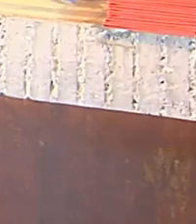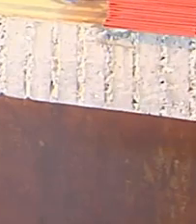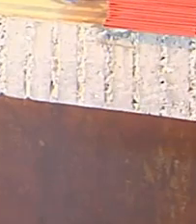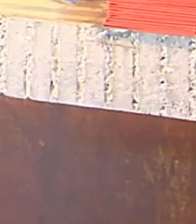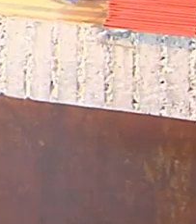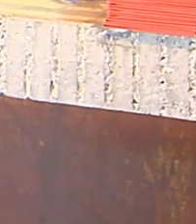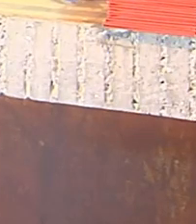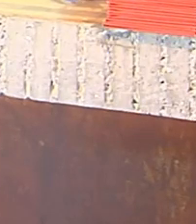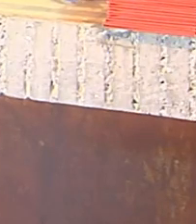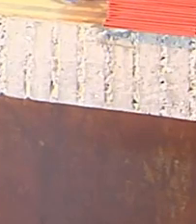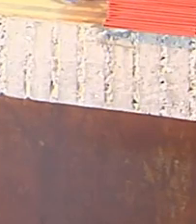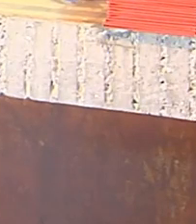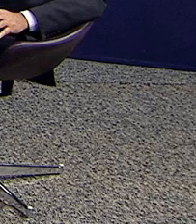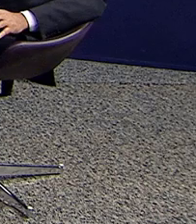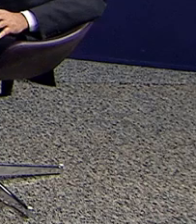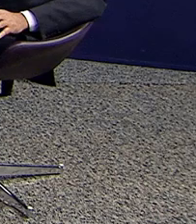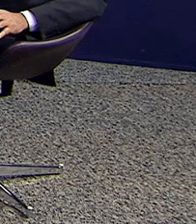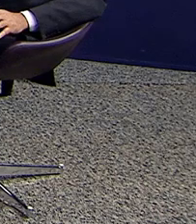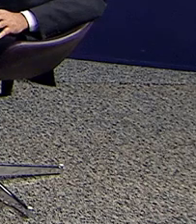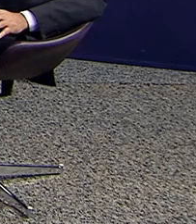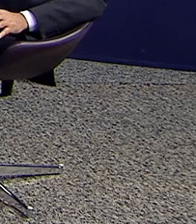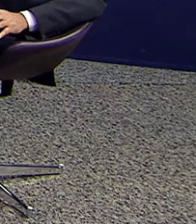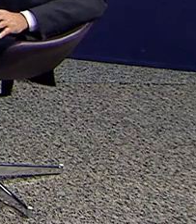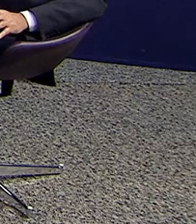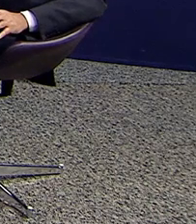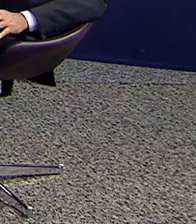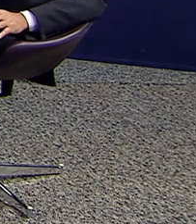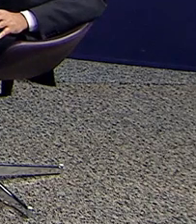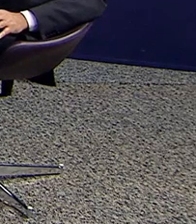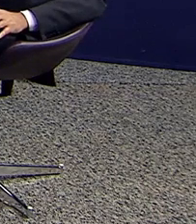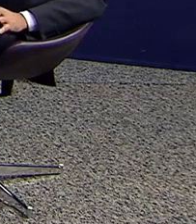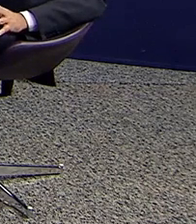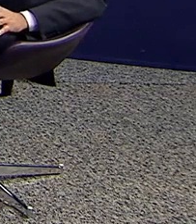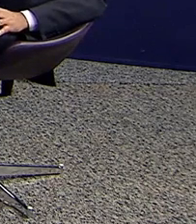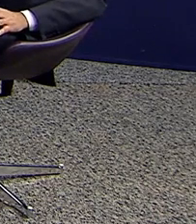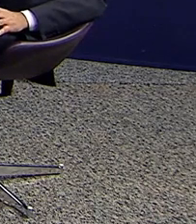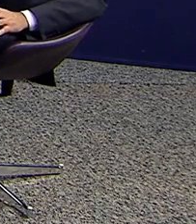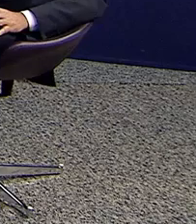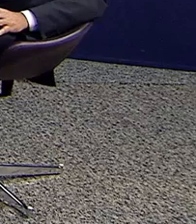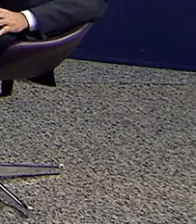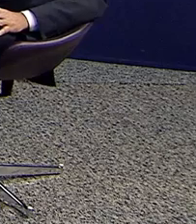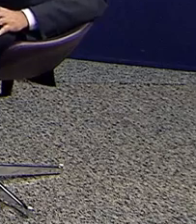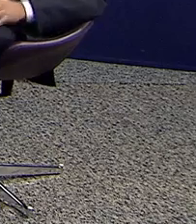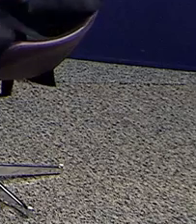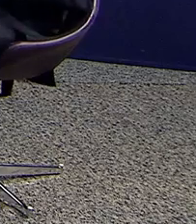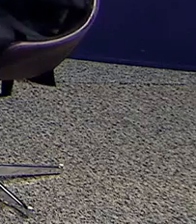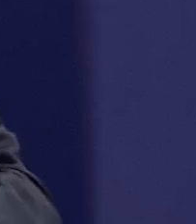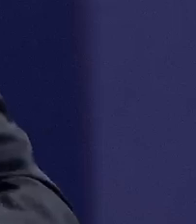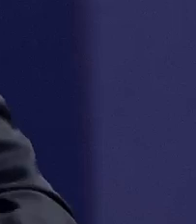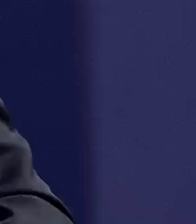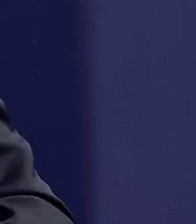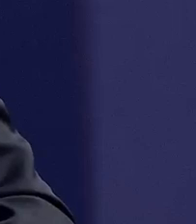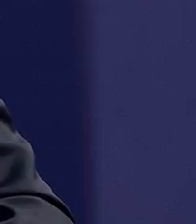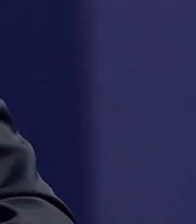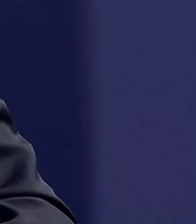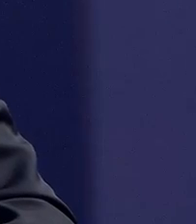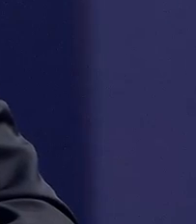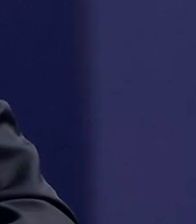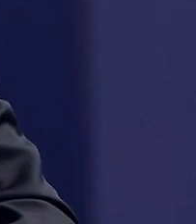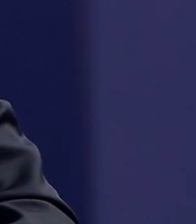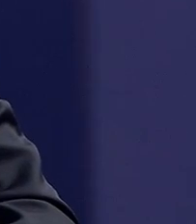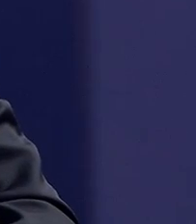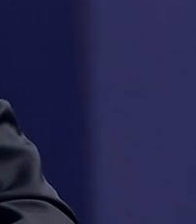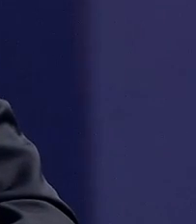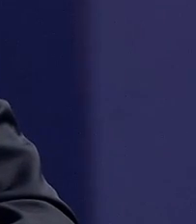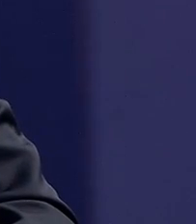especialmente em brasília olha só como uma continuidade a essa questão que está sendo discutida nas nações unidas